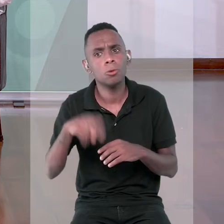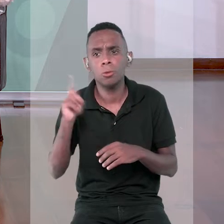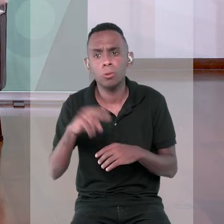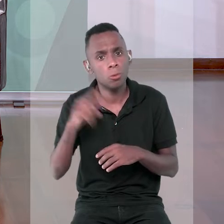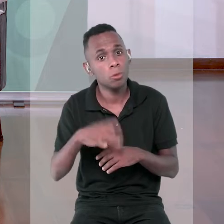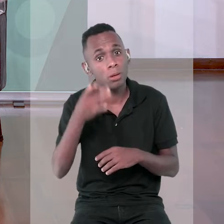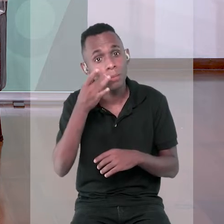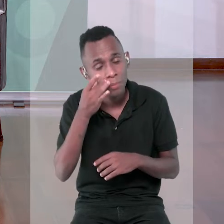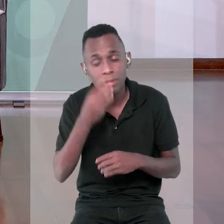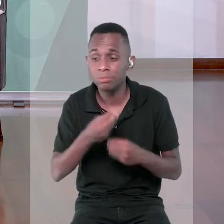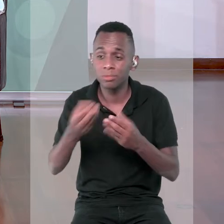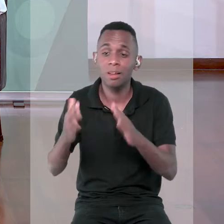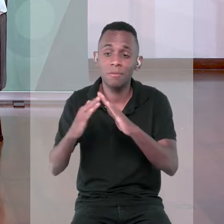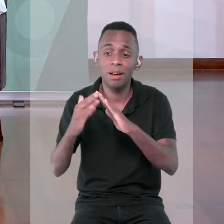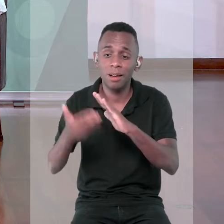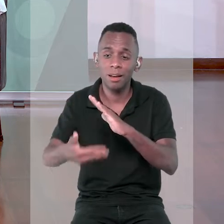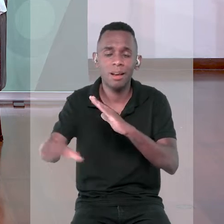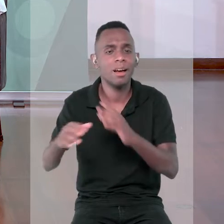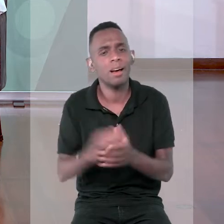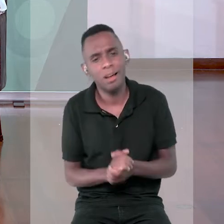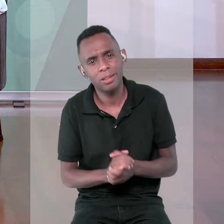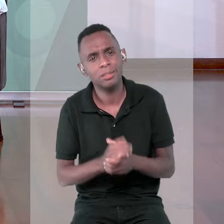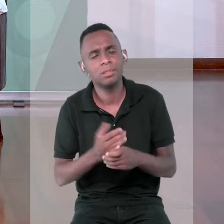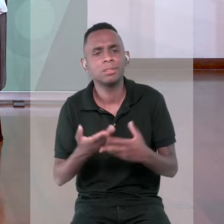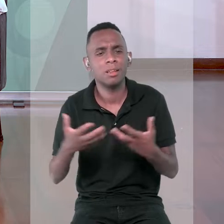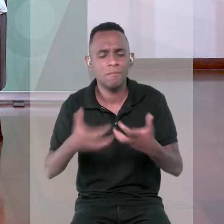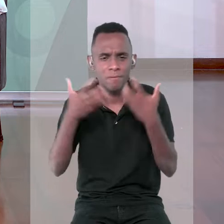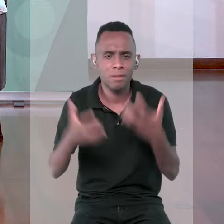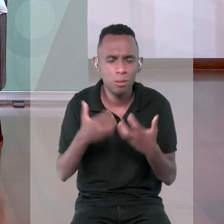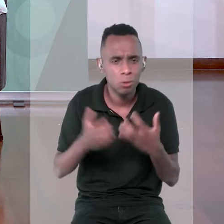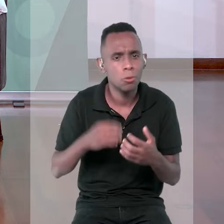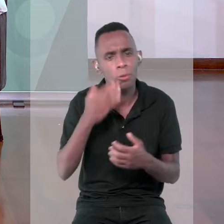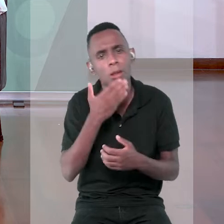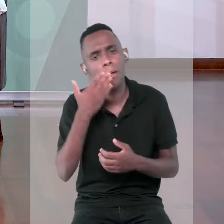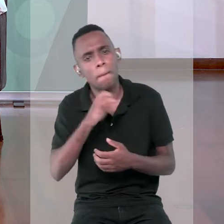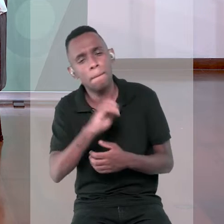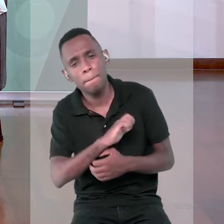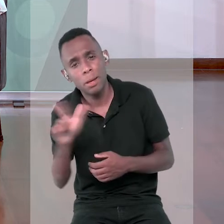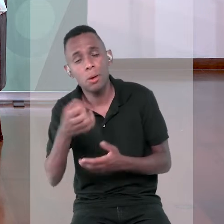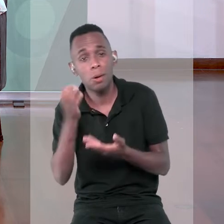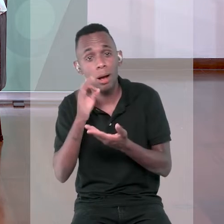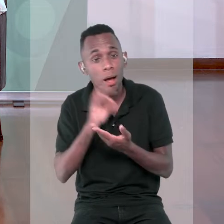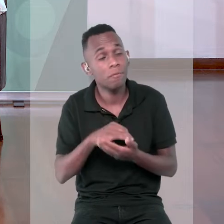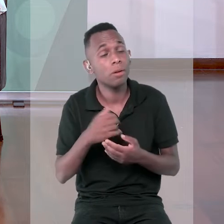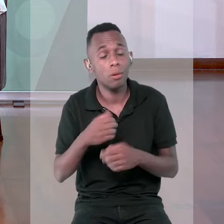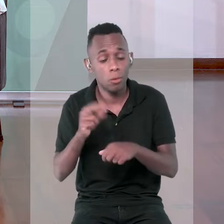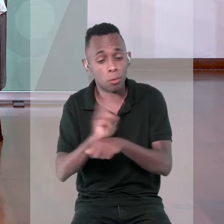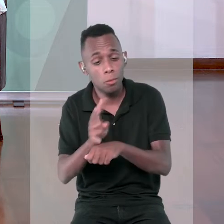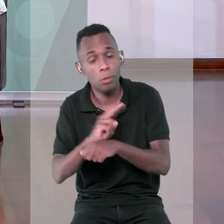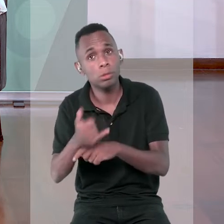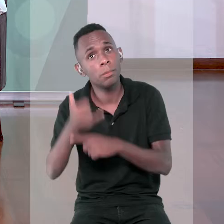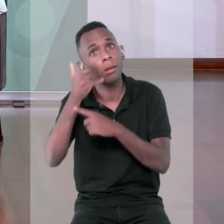ela. Deixava na porta, fazia o delivery do café. Verdura, mel, café. e o porteiro falava, Dona Isabelle deixou